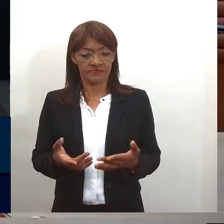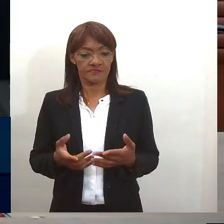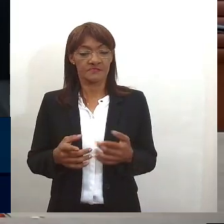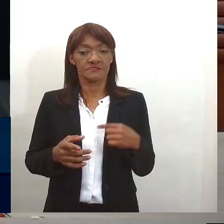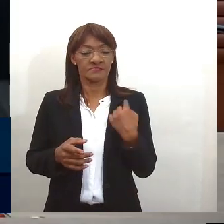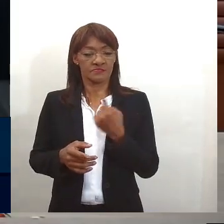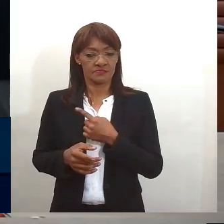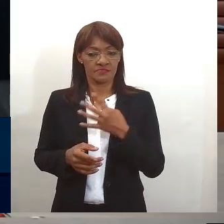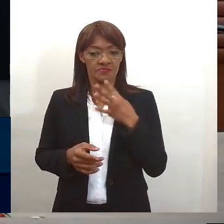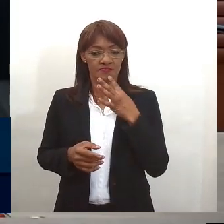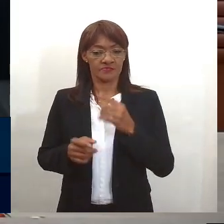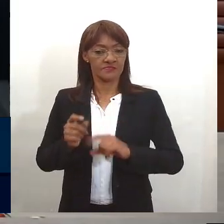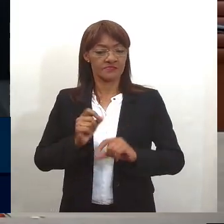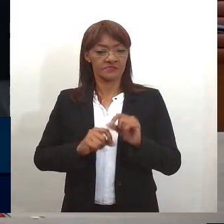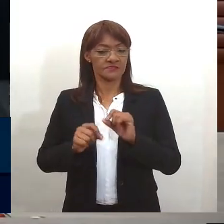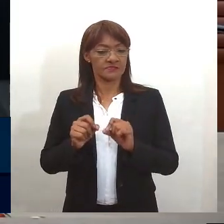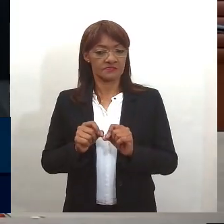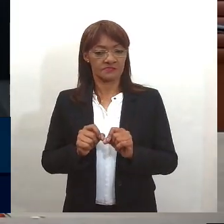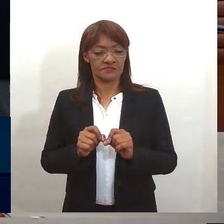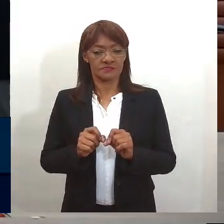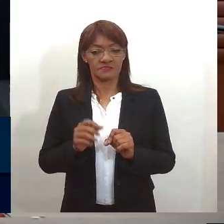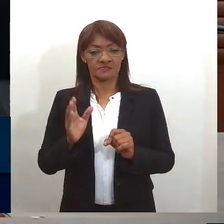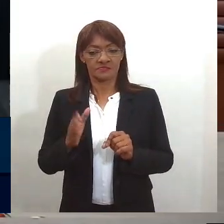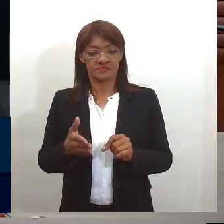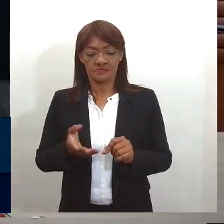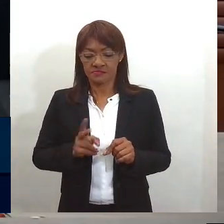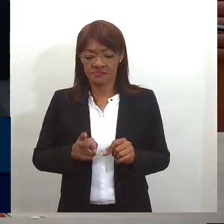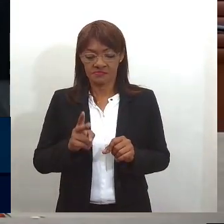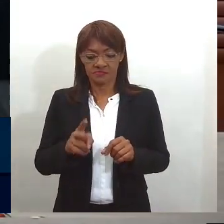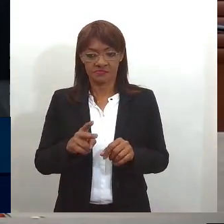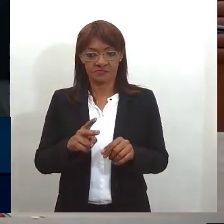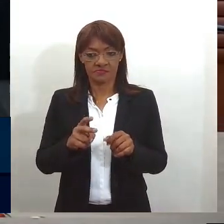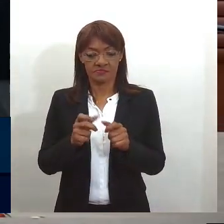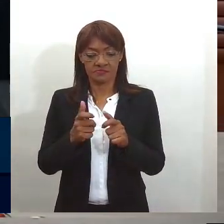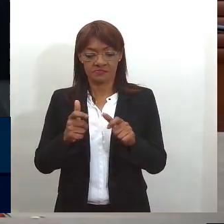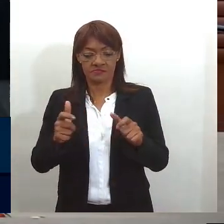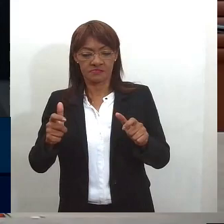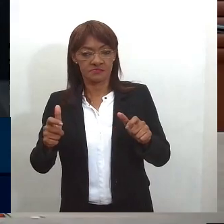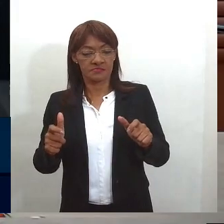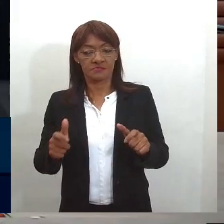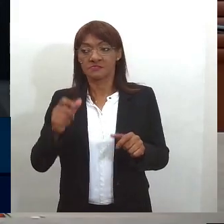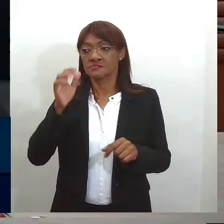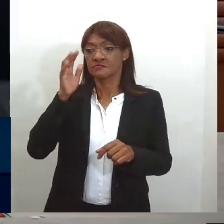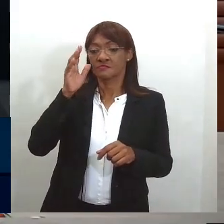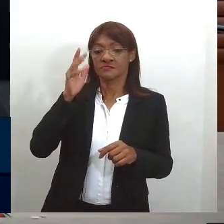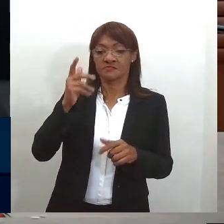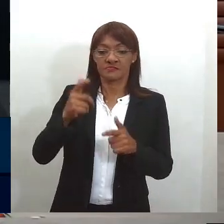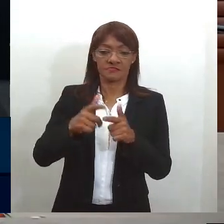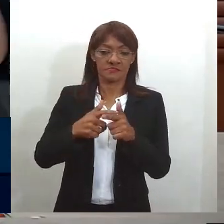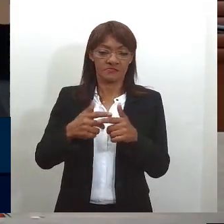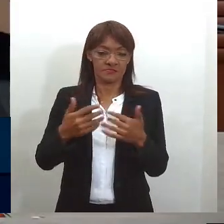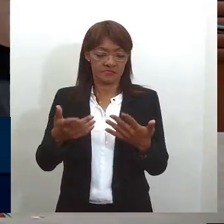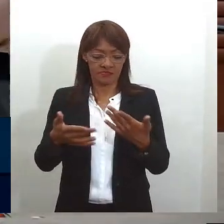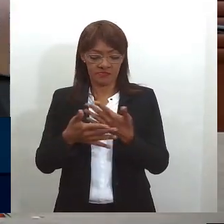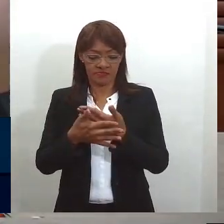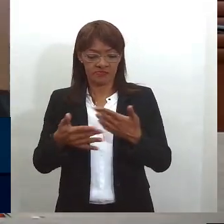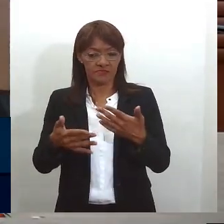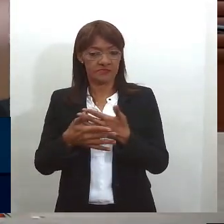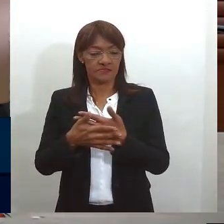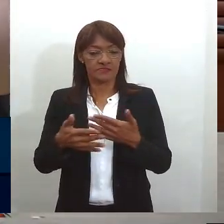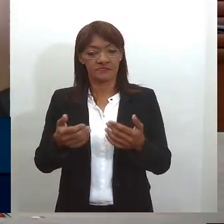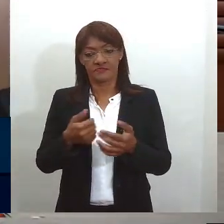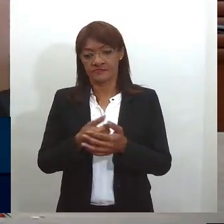frota acaba trazendo as consequências para as cidades, né, principalmente para as grandes cidades, né, como